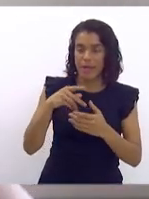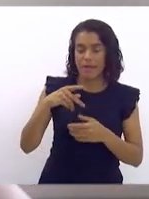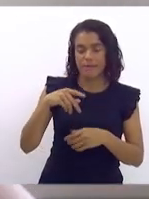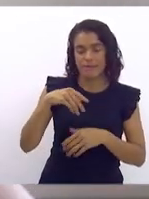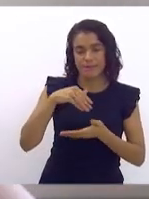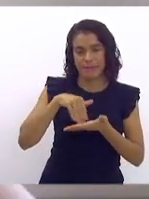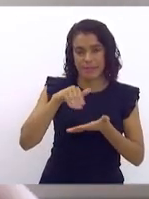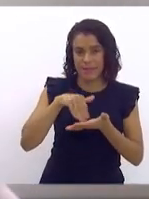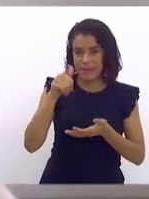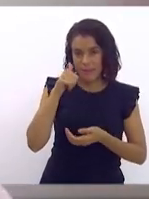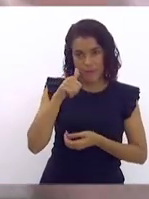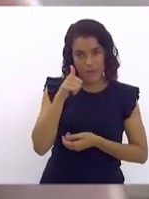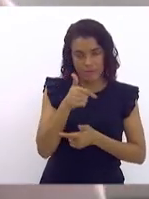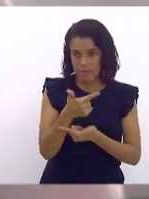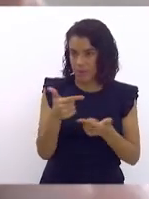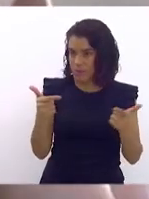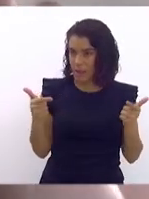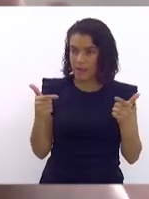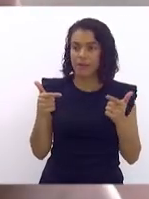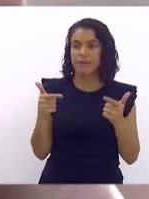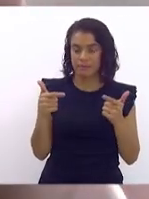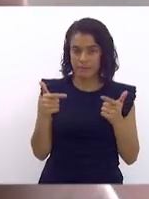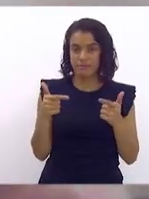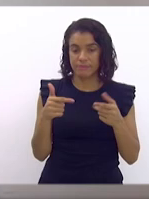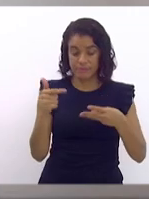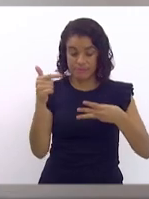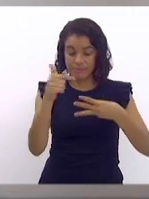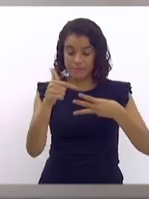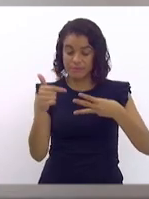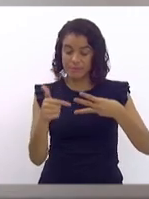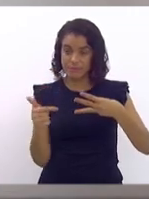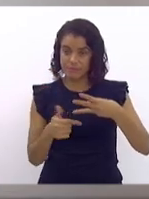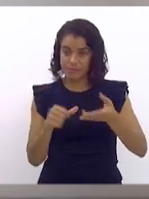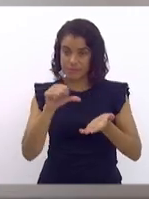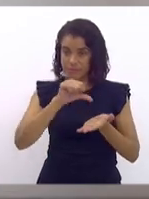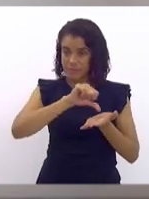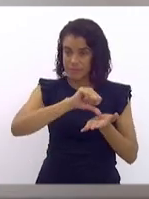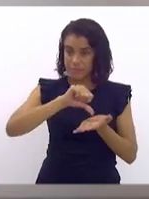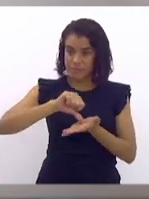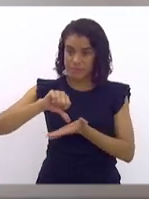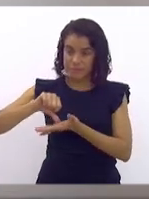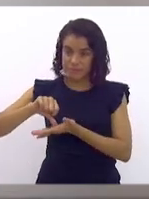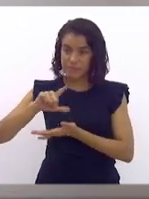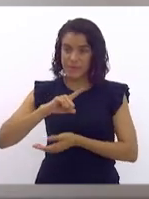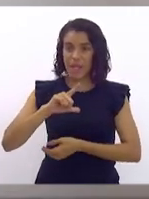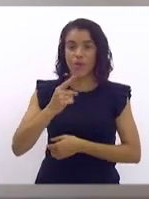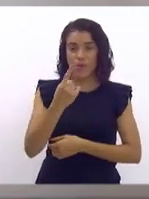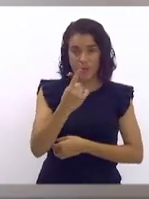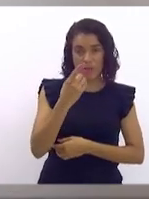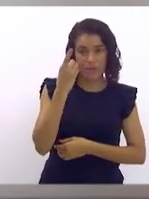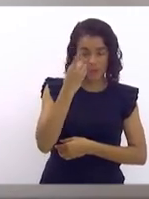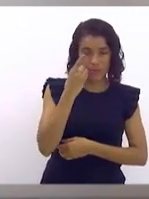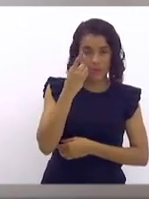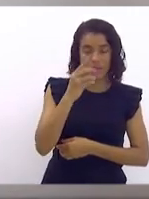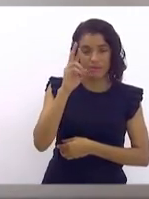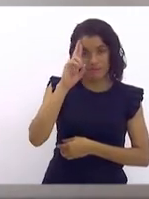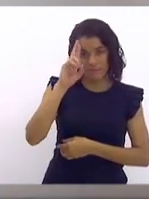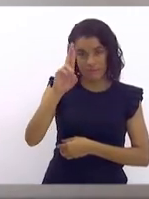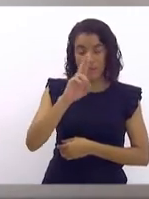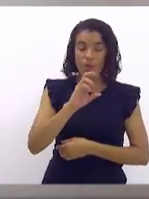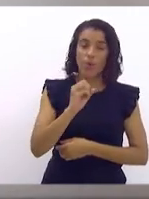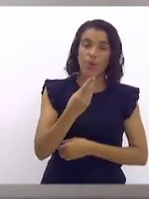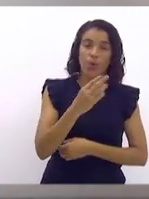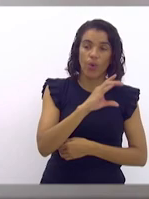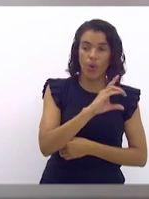Chefiando a Secretaria da Mulher. Não. Cada um desses três núcleos tem uma deputada coordenadora, responsável, né? Ou procuradora, no